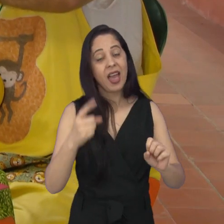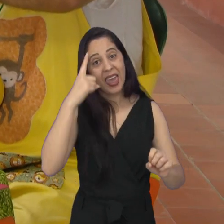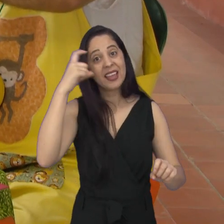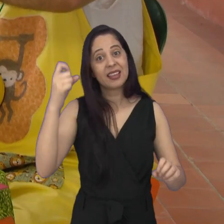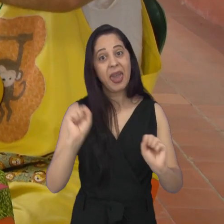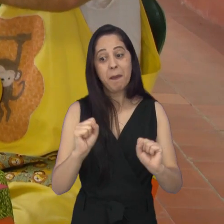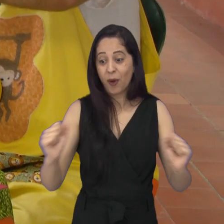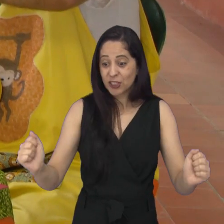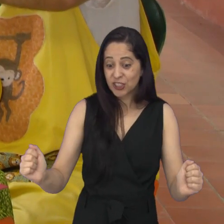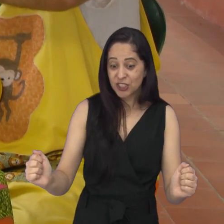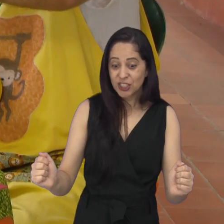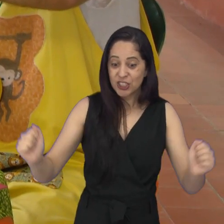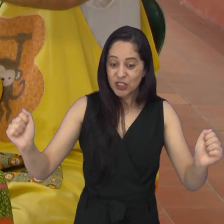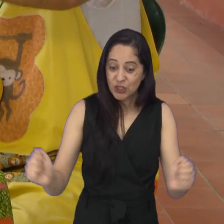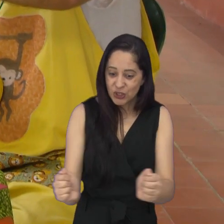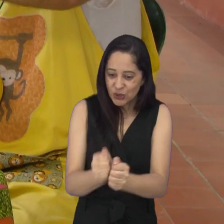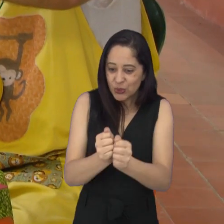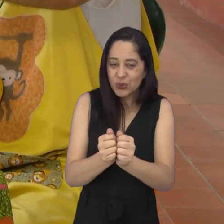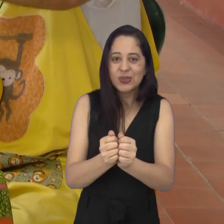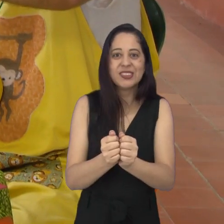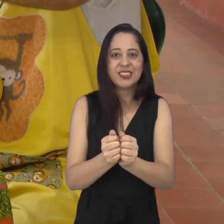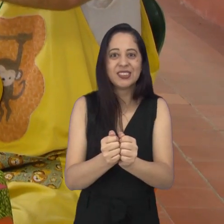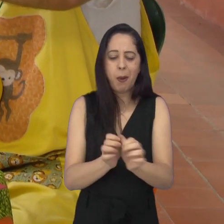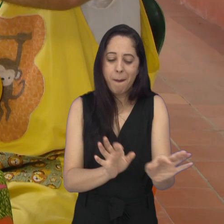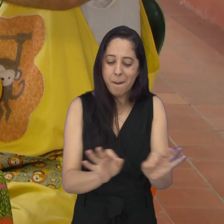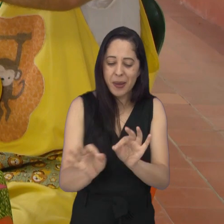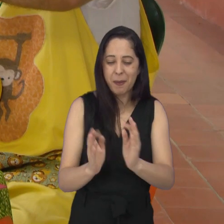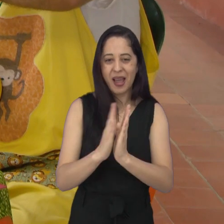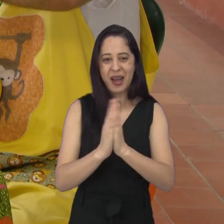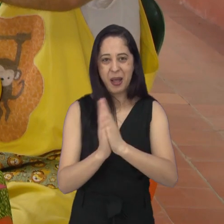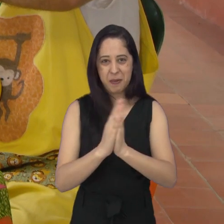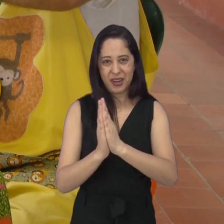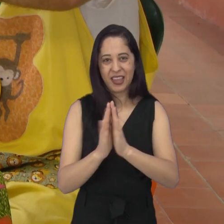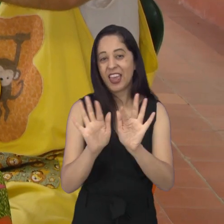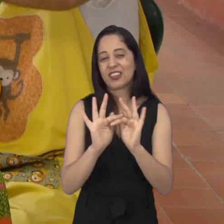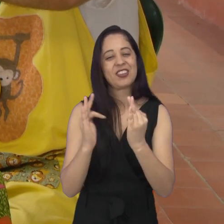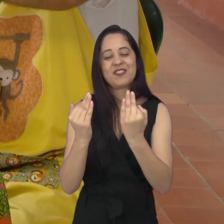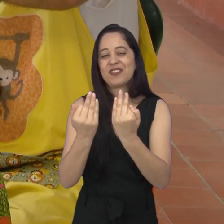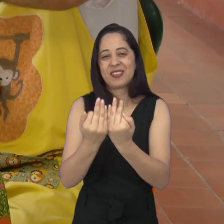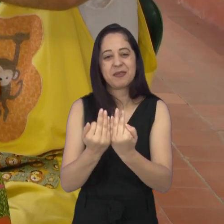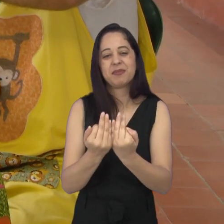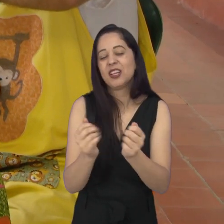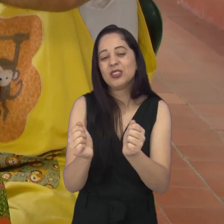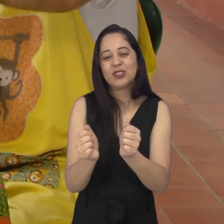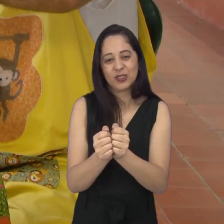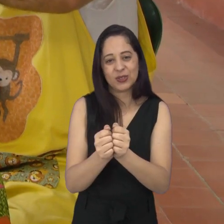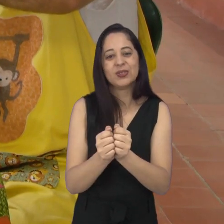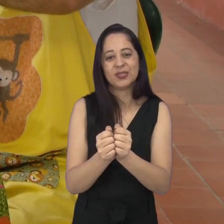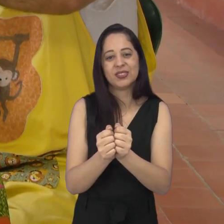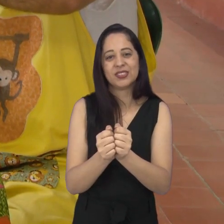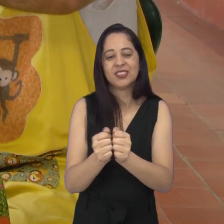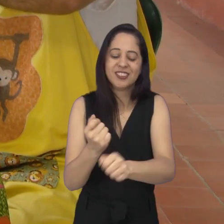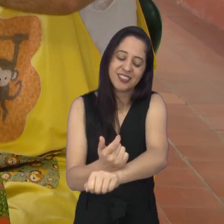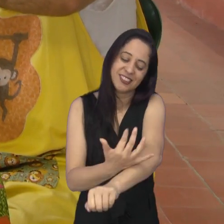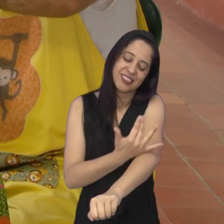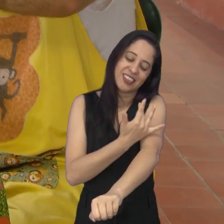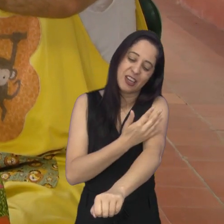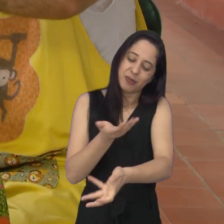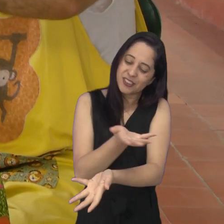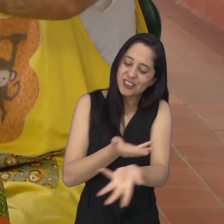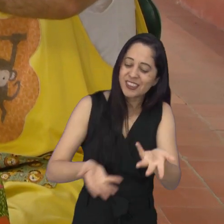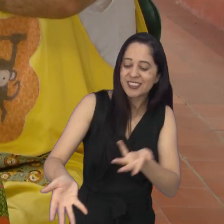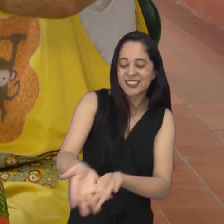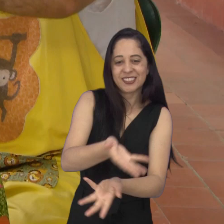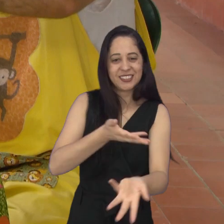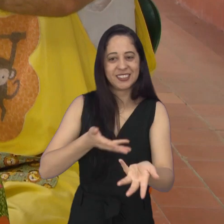uma ideia para você fazer e despertar a criança de toda a família para poder gerar emoções, não é